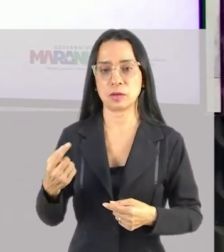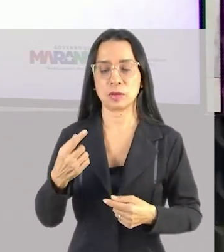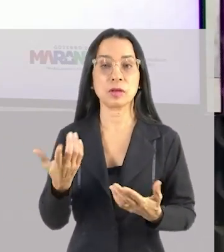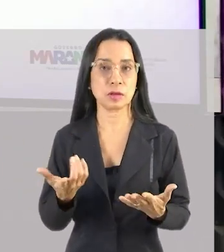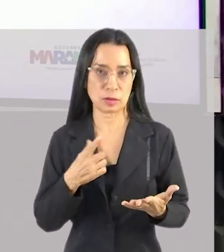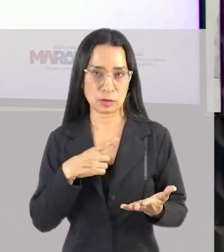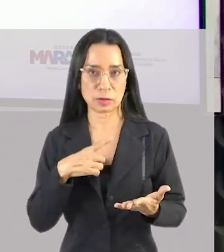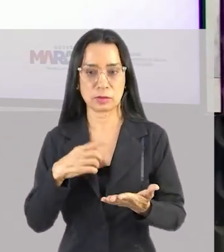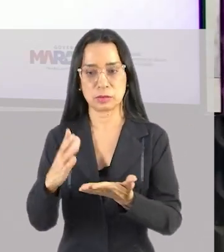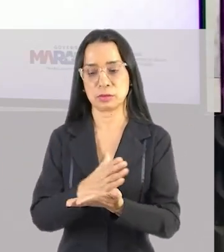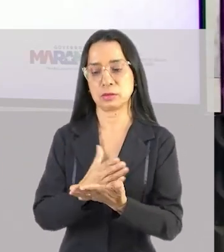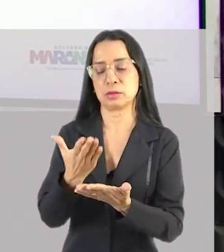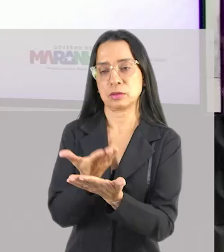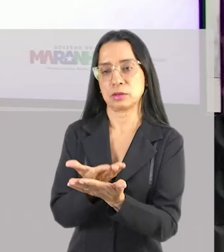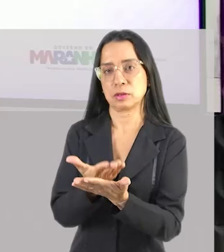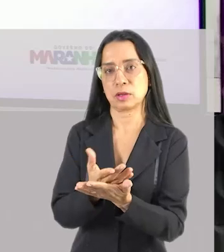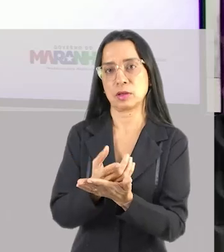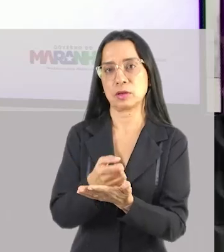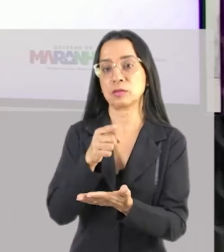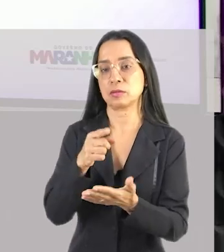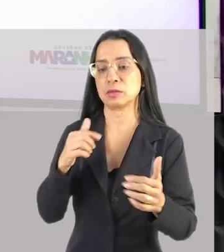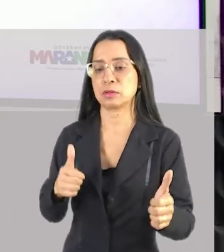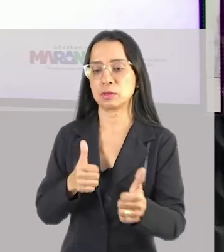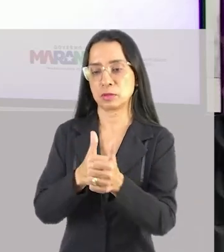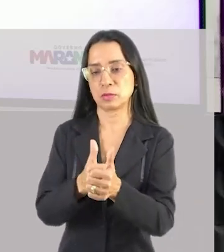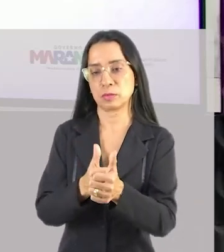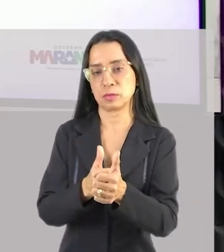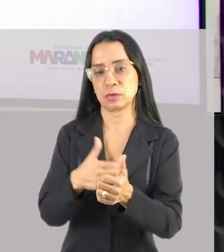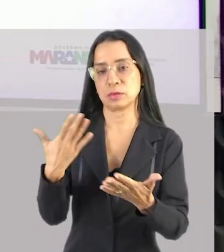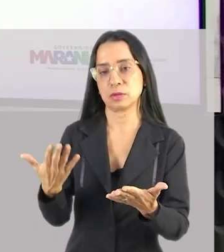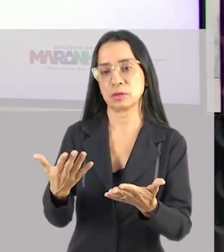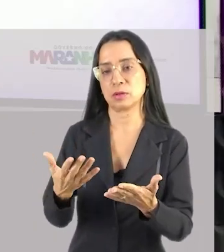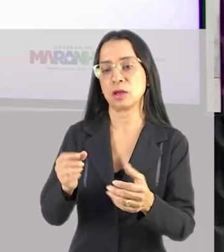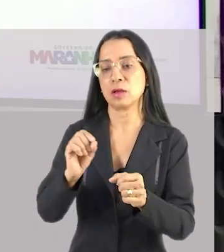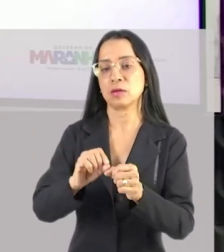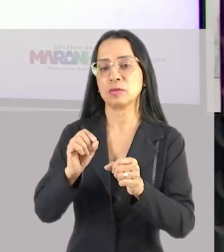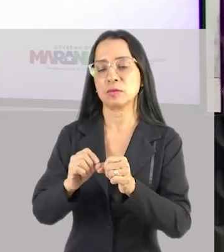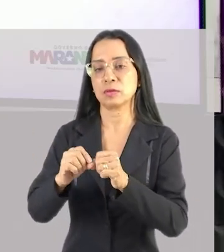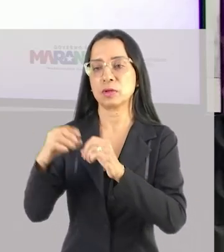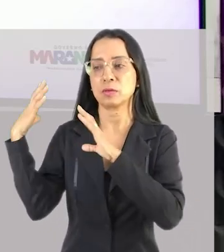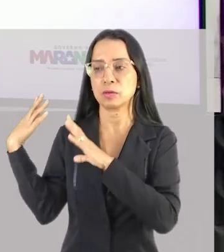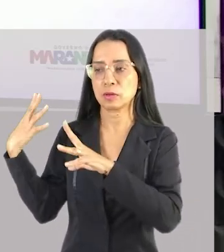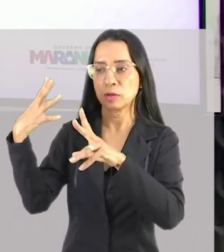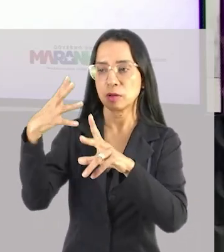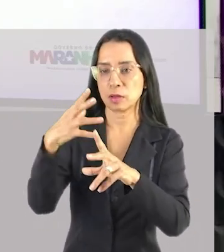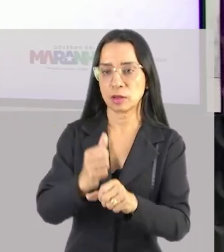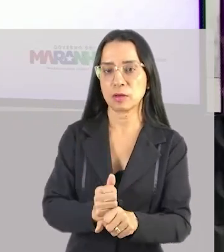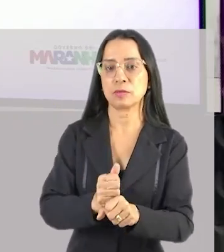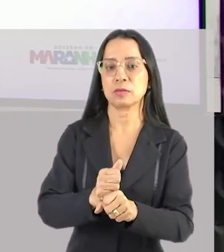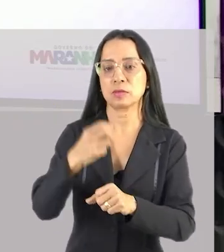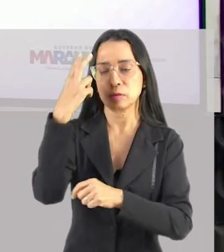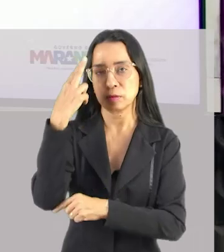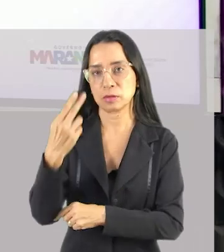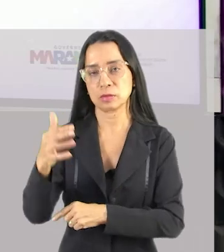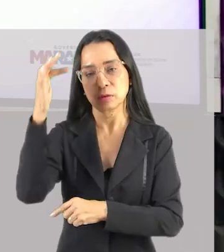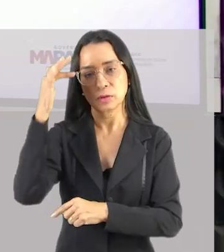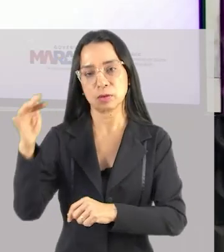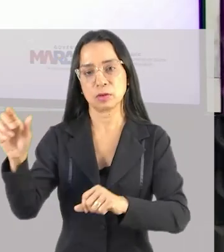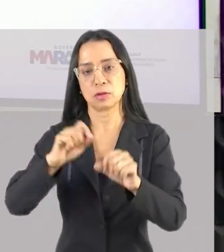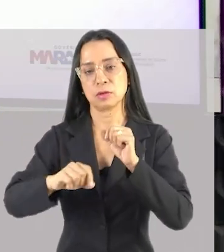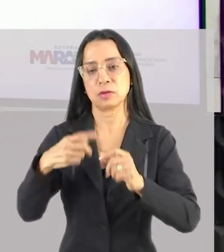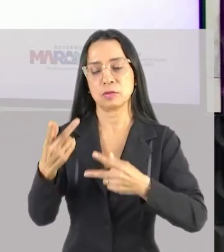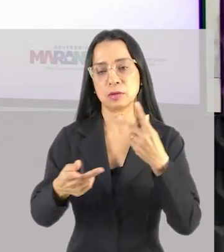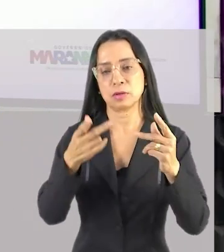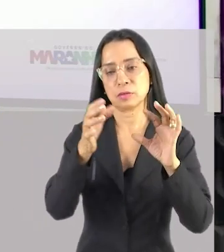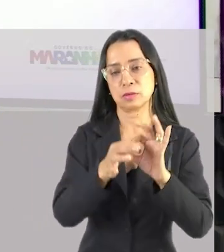algumas aulas, como vocês estão acompanhando, né? Já fizemos todo um percurso histórico da filosofia, já falamos sobre democracia na